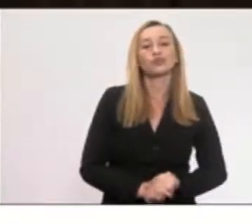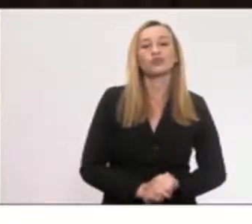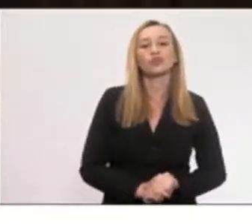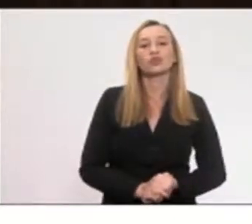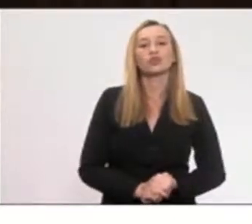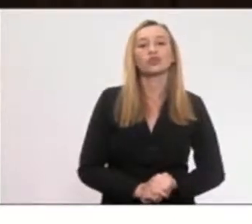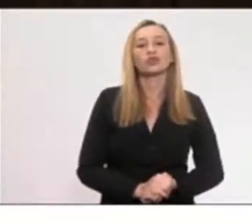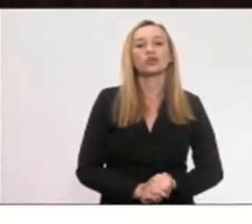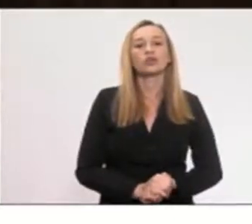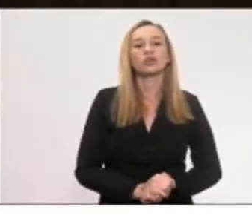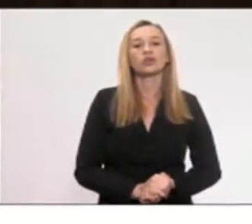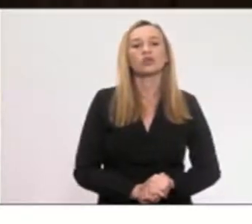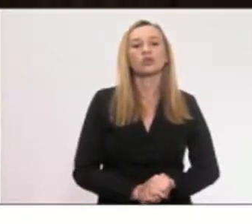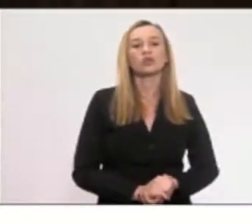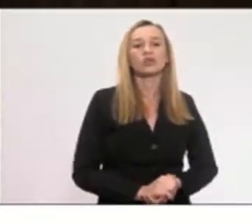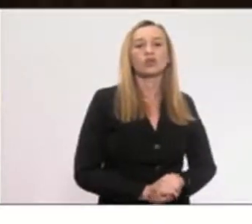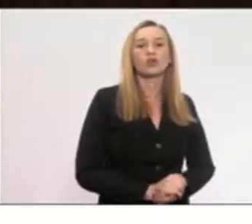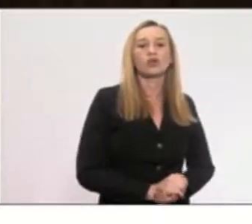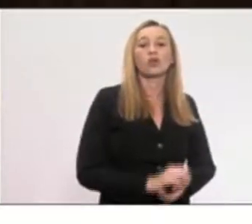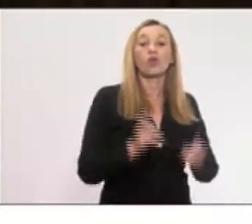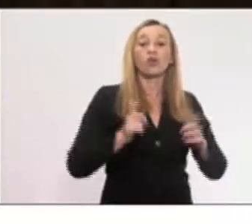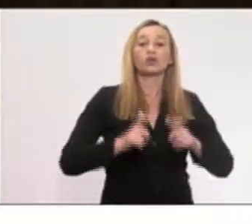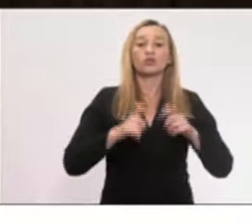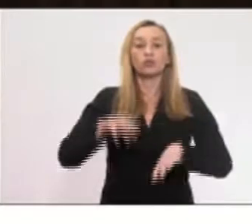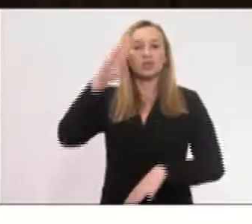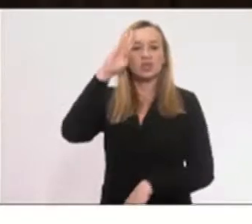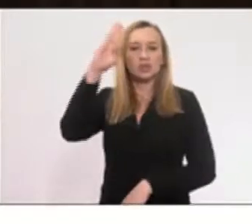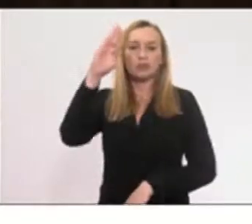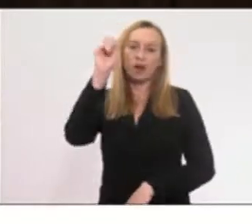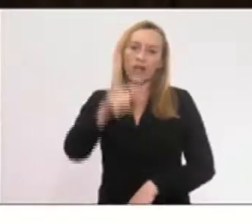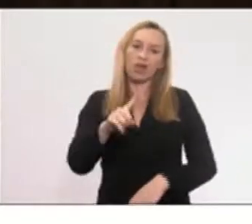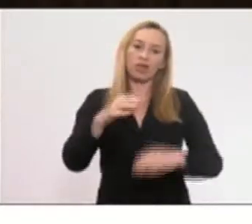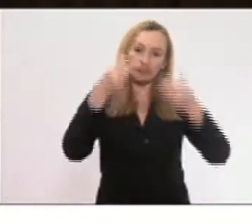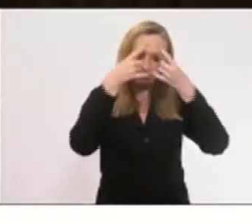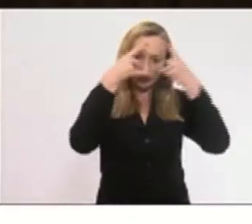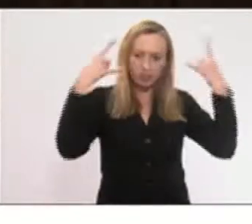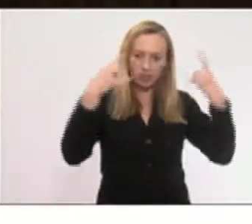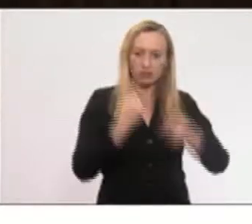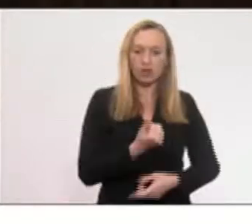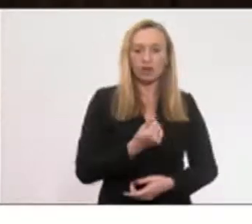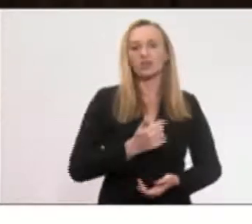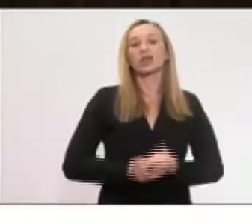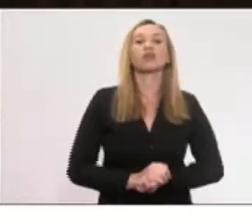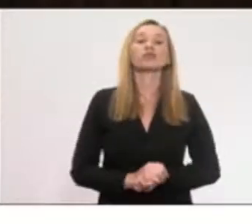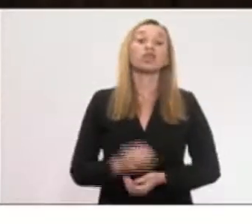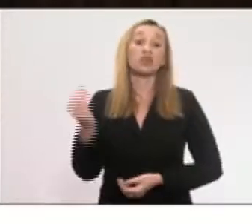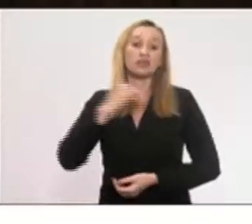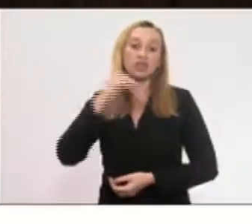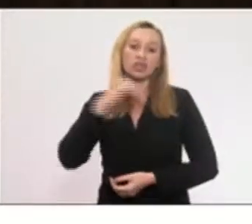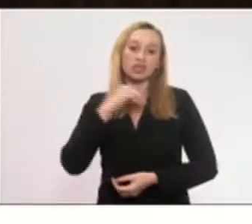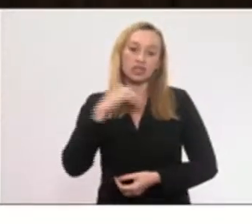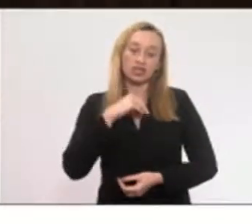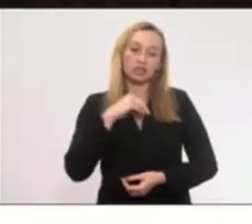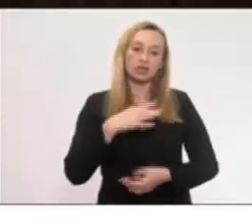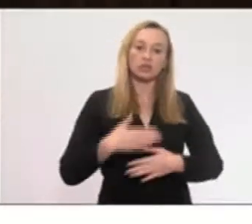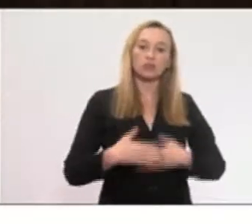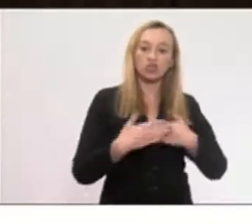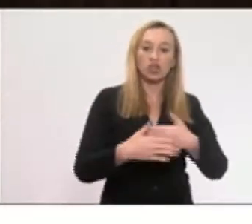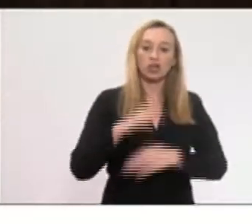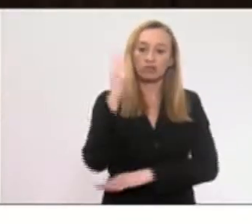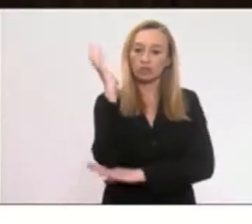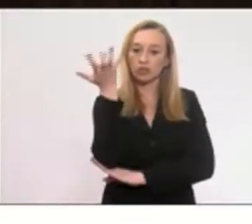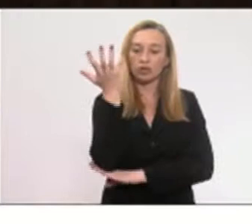capital em detrimento da vida. O enfraquecimento do Ministério do Meio